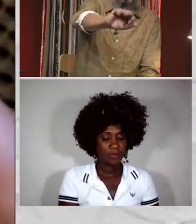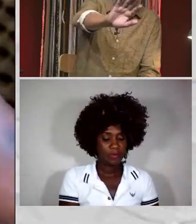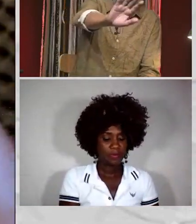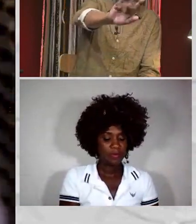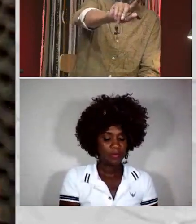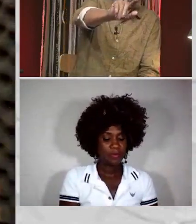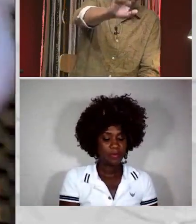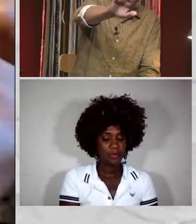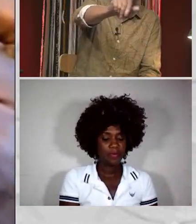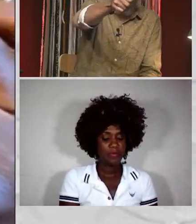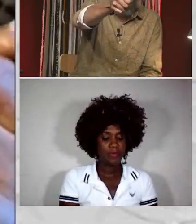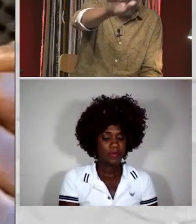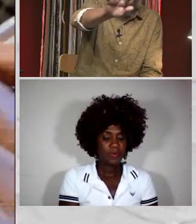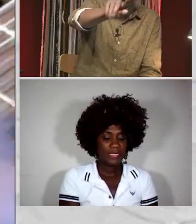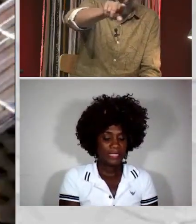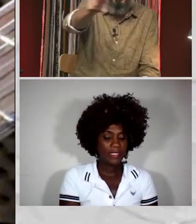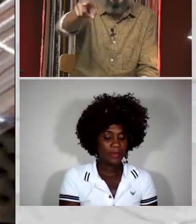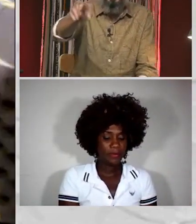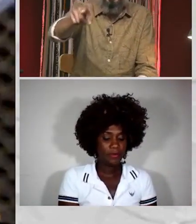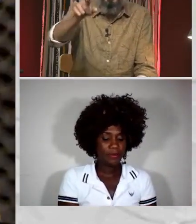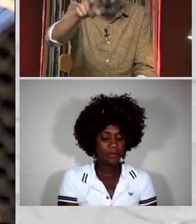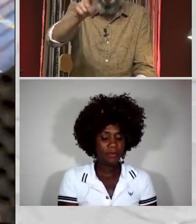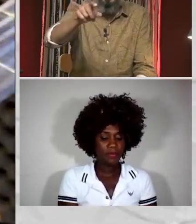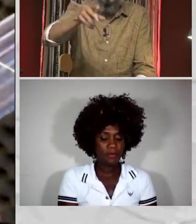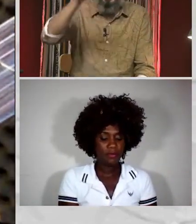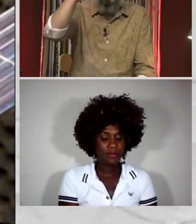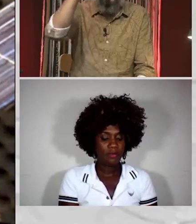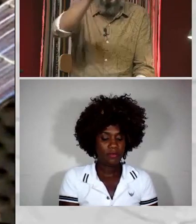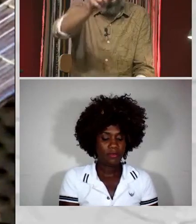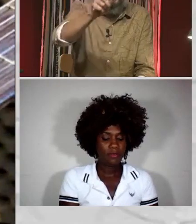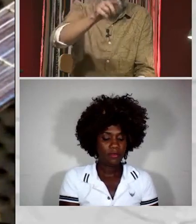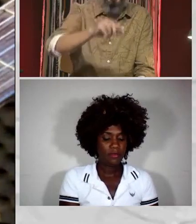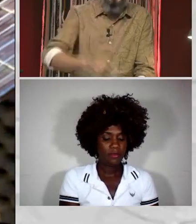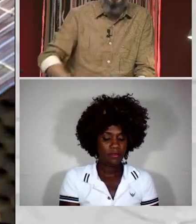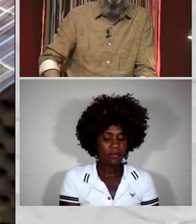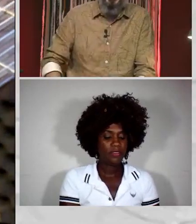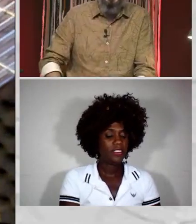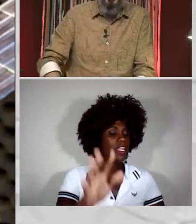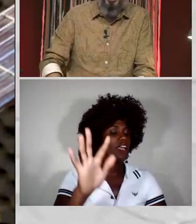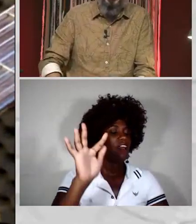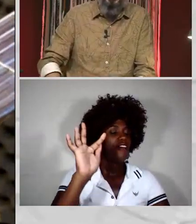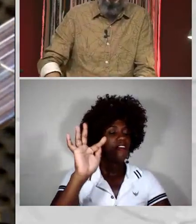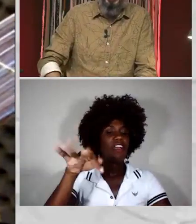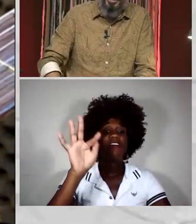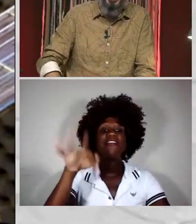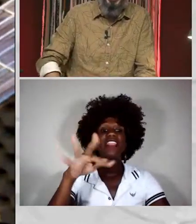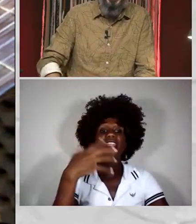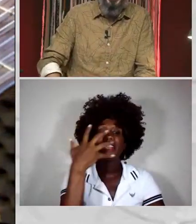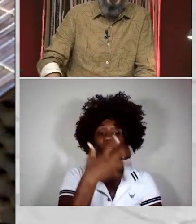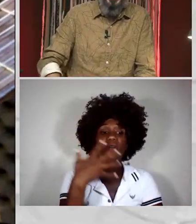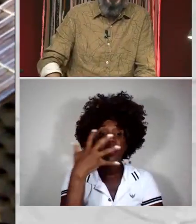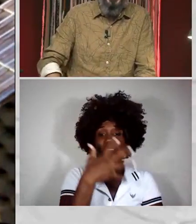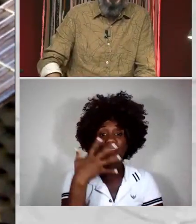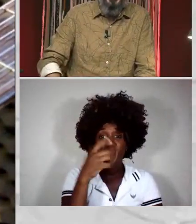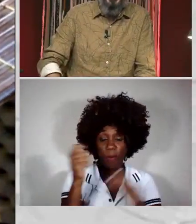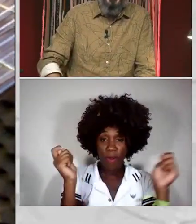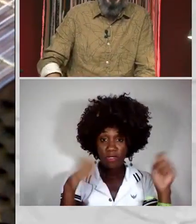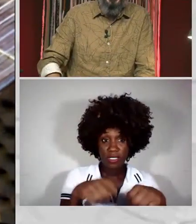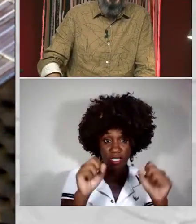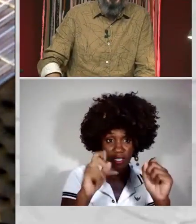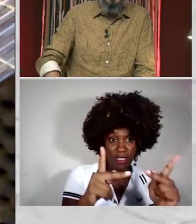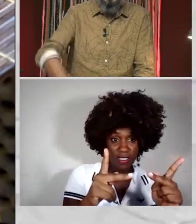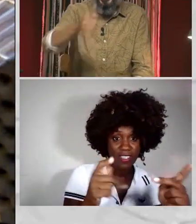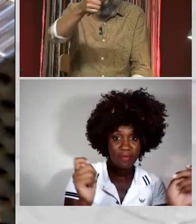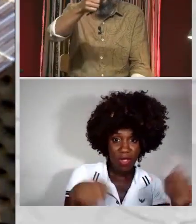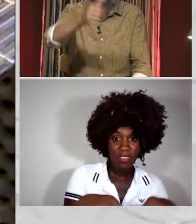Segure lá e daqui a pouco você vai encerrar com uma canção. Deixa eu passar para a Marcelina, daqui a pouco você volta para encerrar com uma canção para a gente, pode ser?